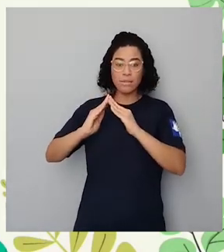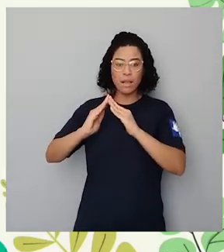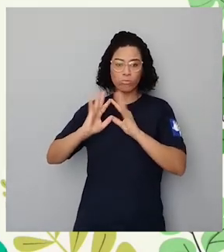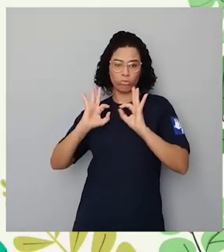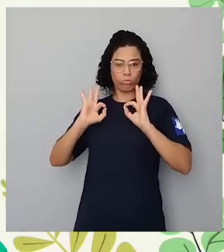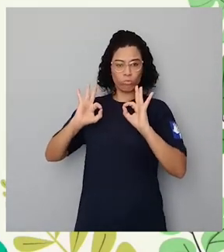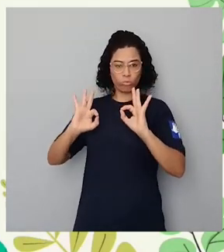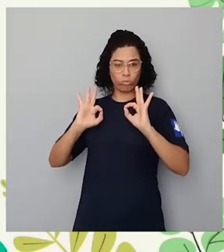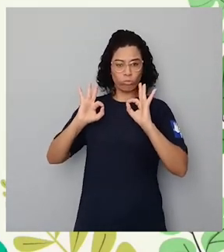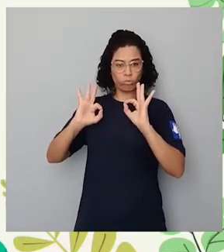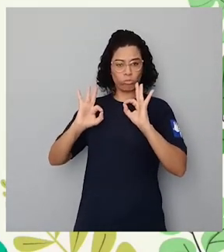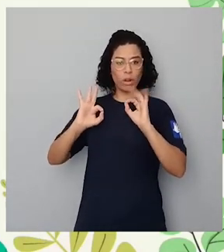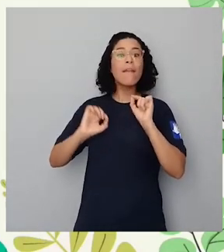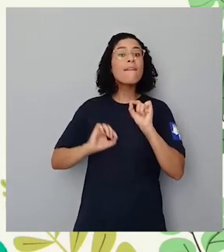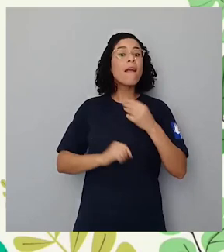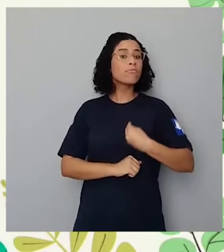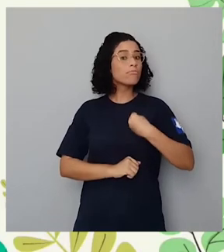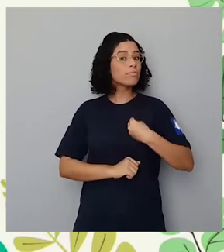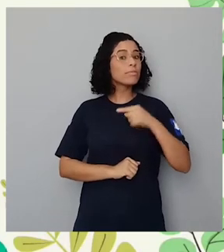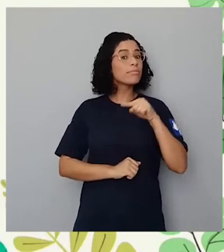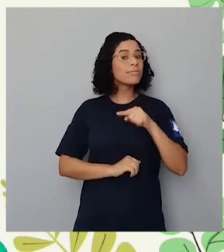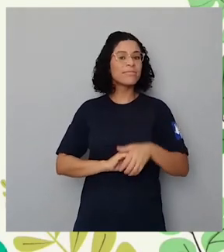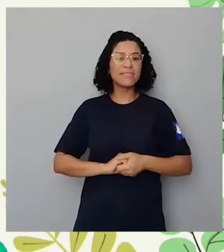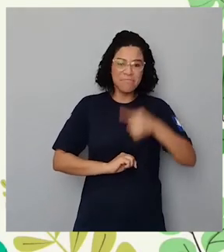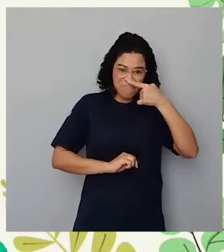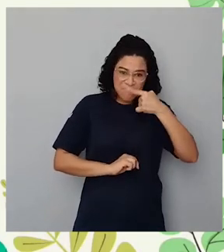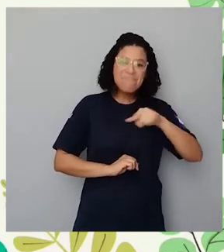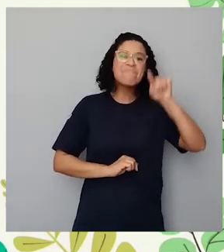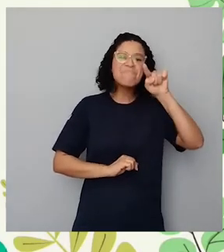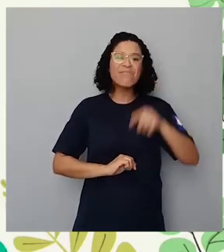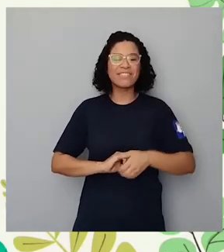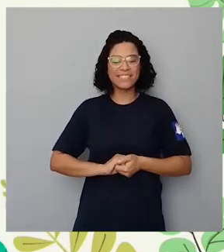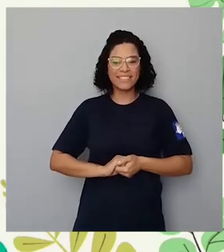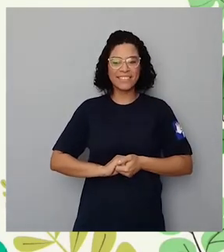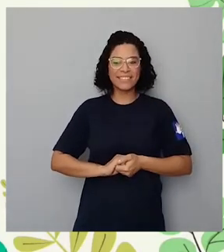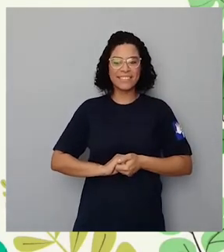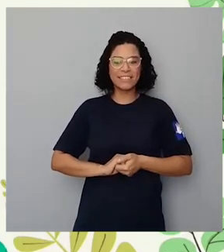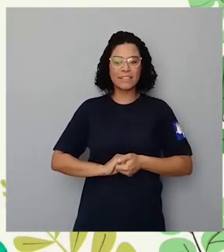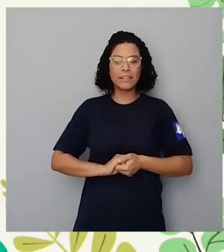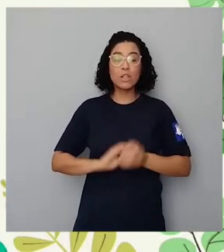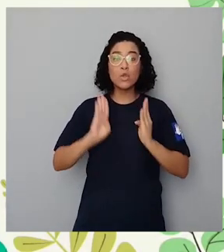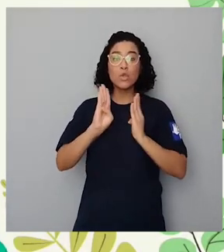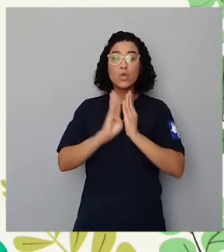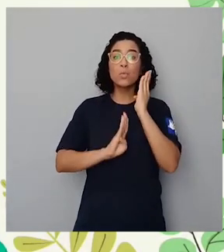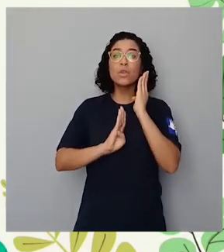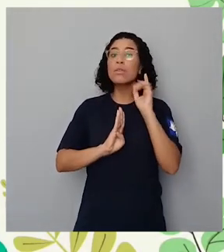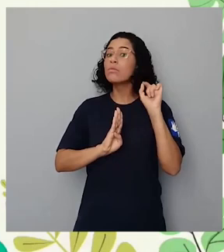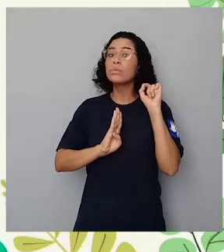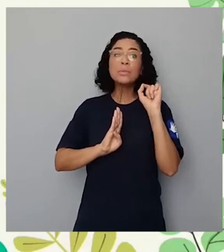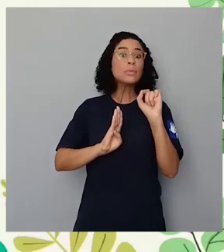é elegante. Quem mora nela é o elefante. E descobri,